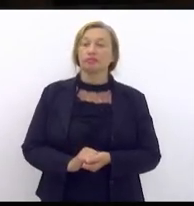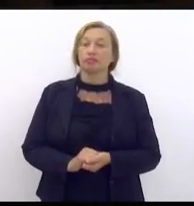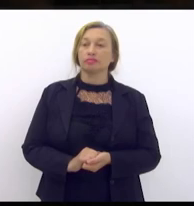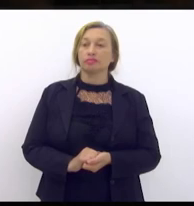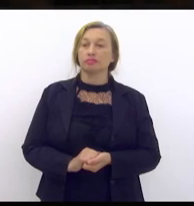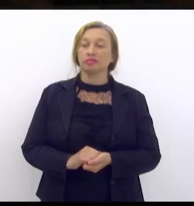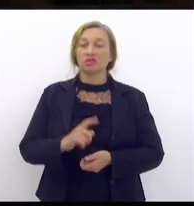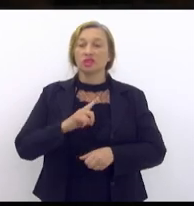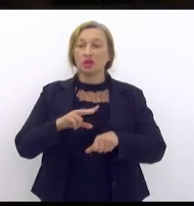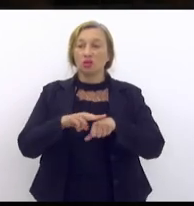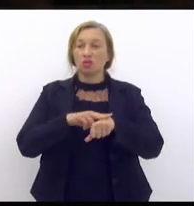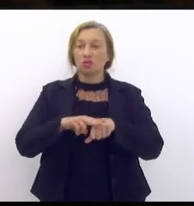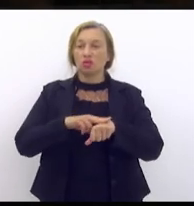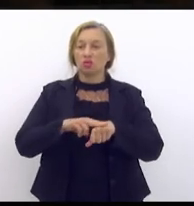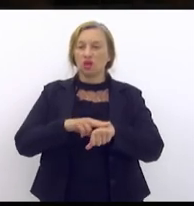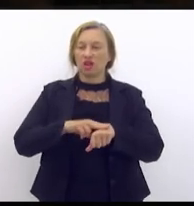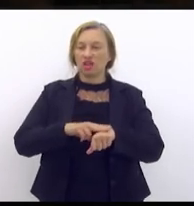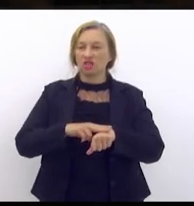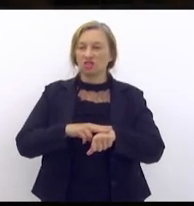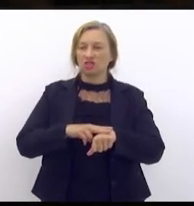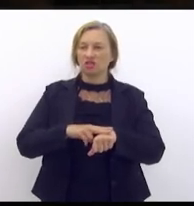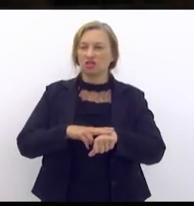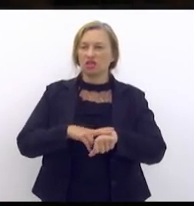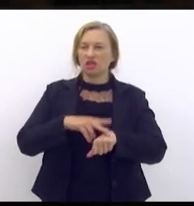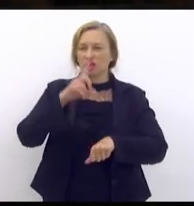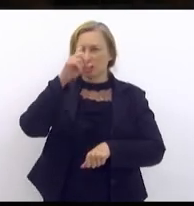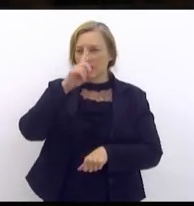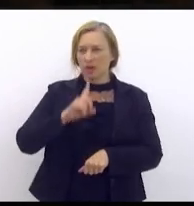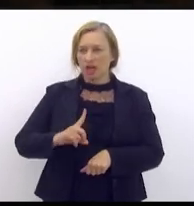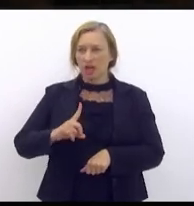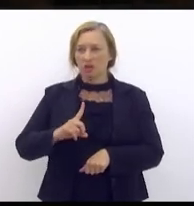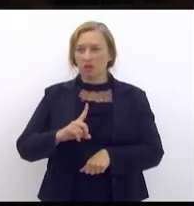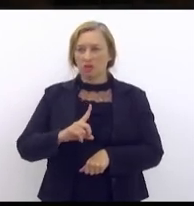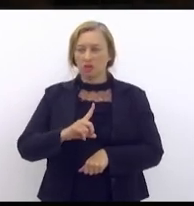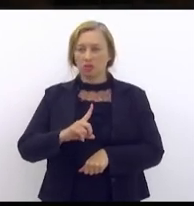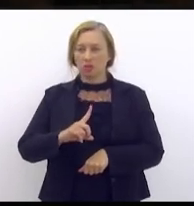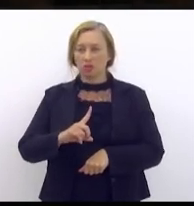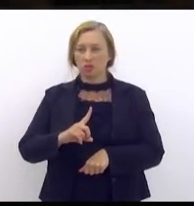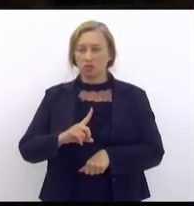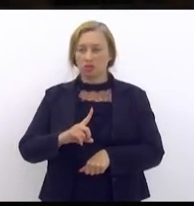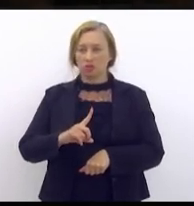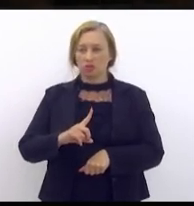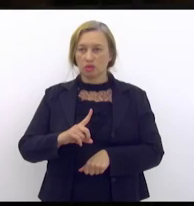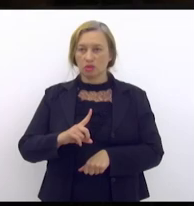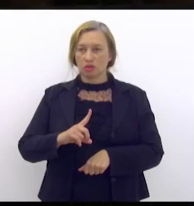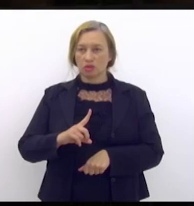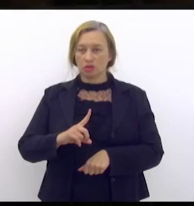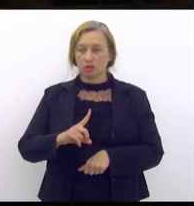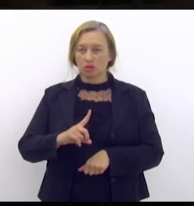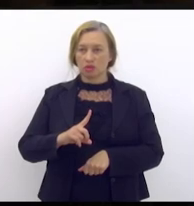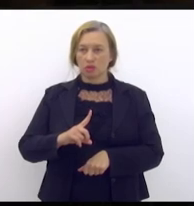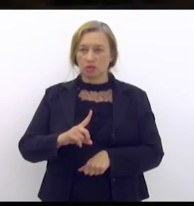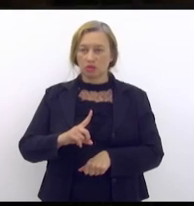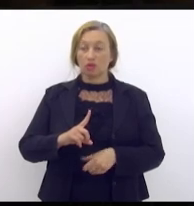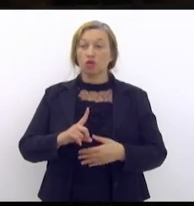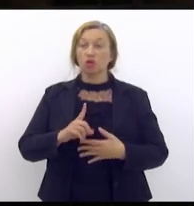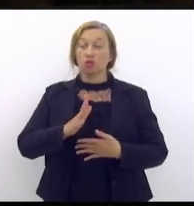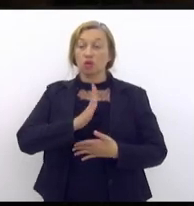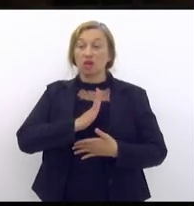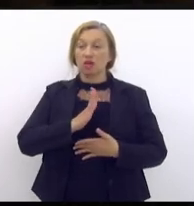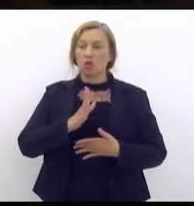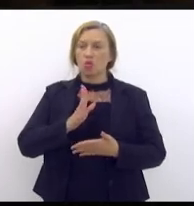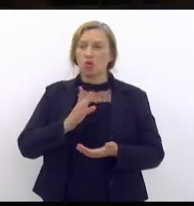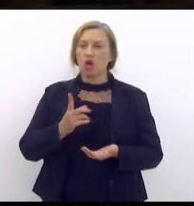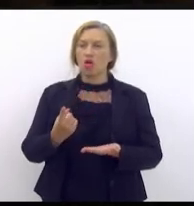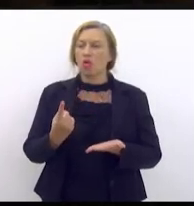Ter o verde e amarelo no coração, senhora presidente, é dever de todo brasileiro,